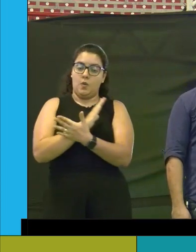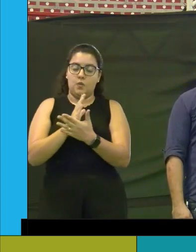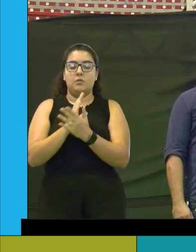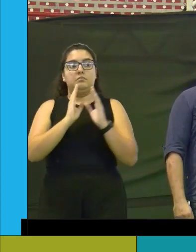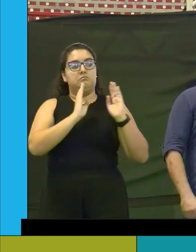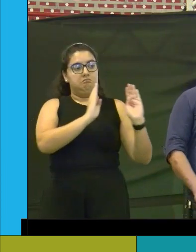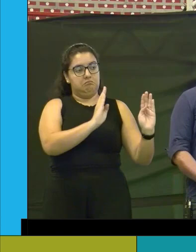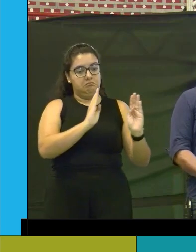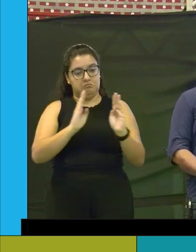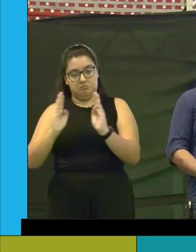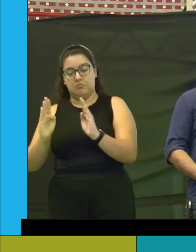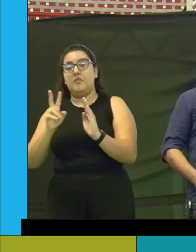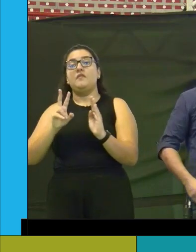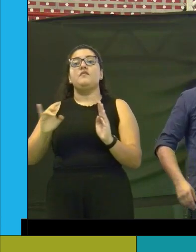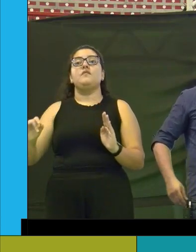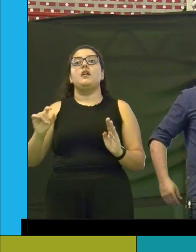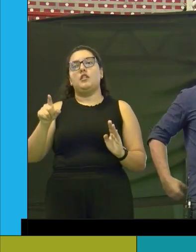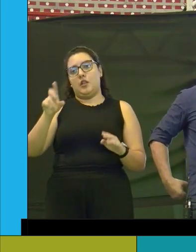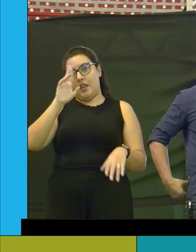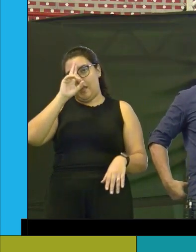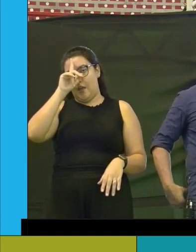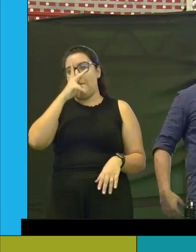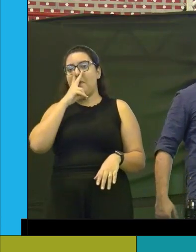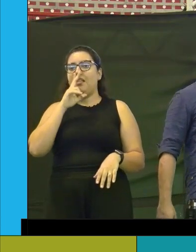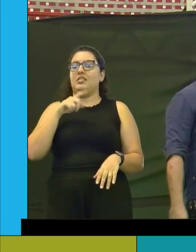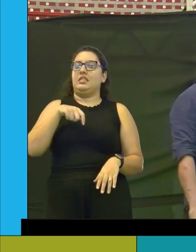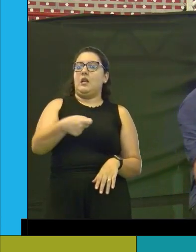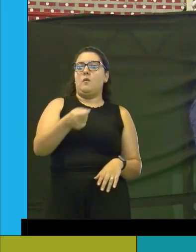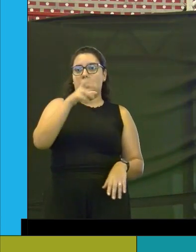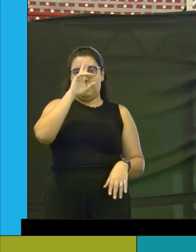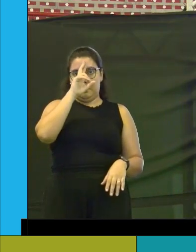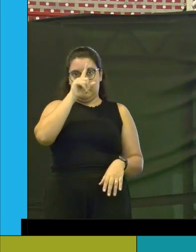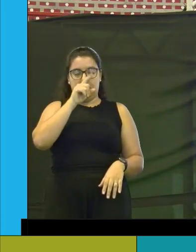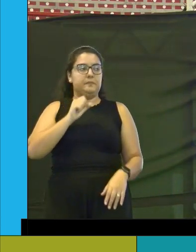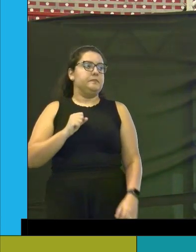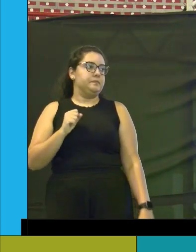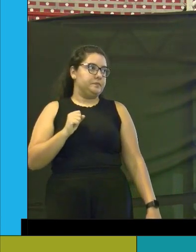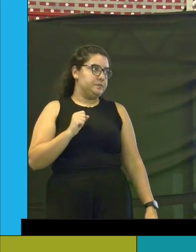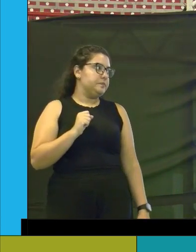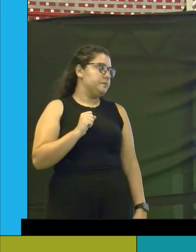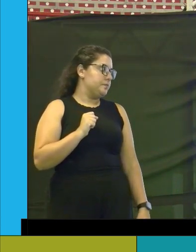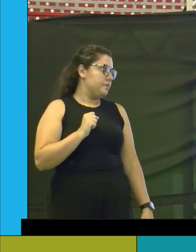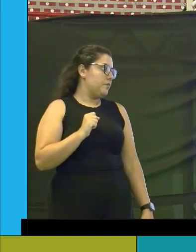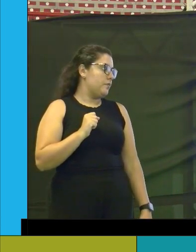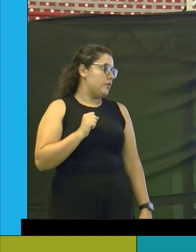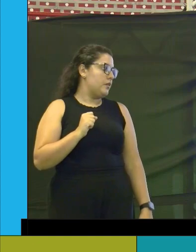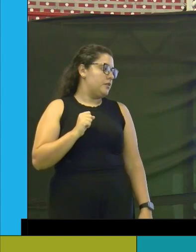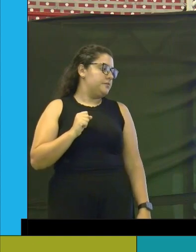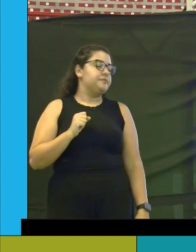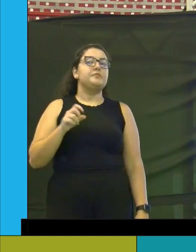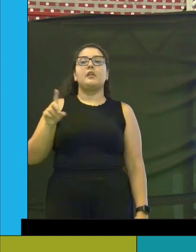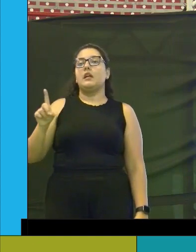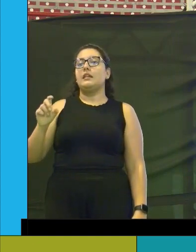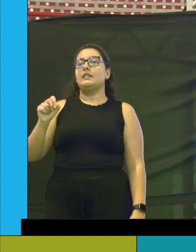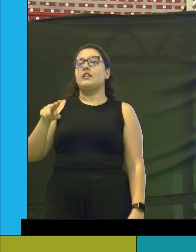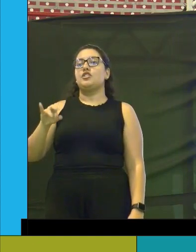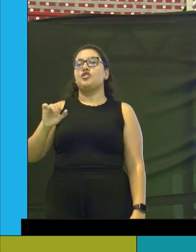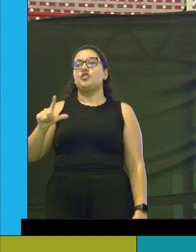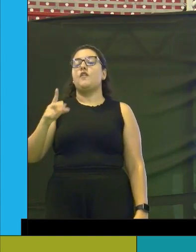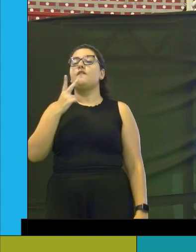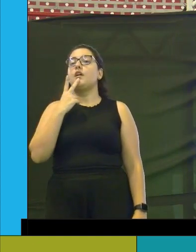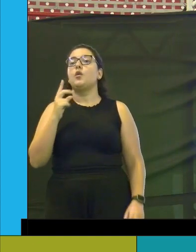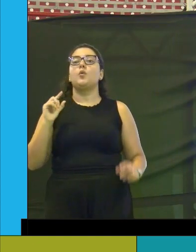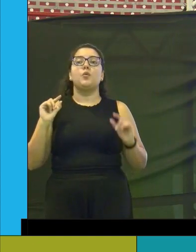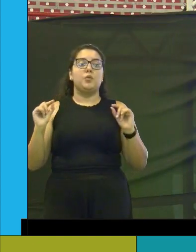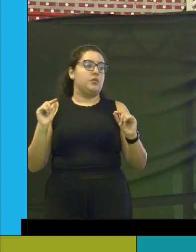que estão lá para fazer com que você erre, infelizmente. Vai lá, mestre. Seguindo aqui, galera, olha só. Então, como o Daniel estava pontuando,